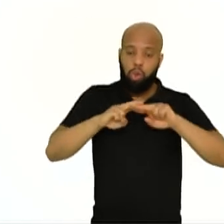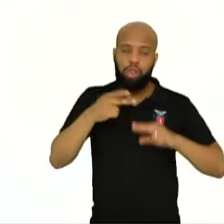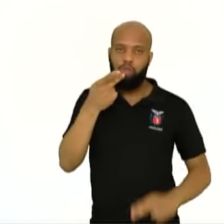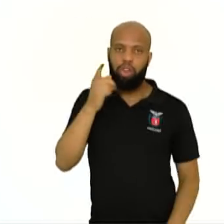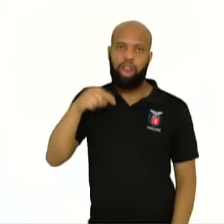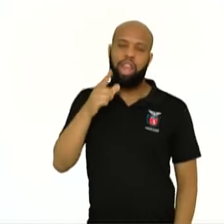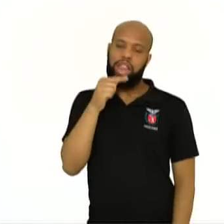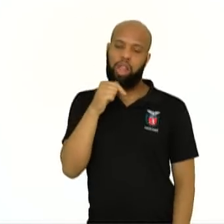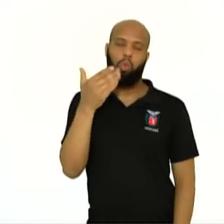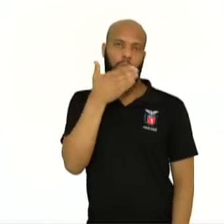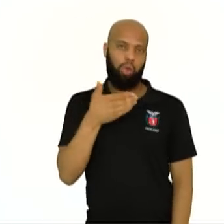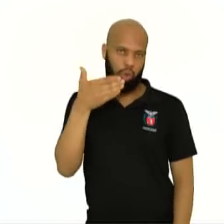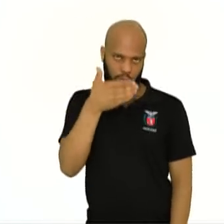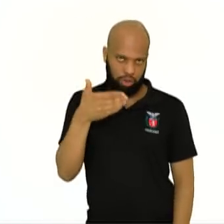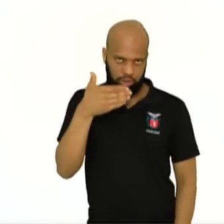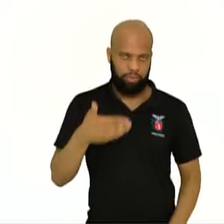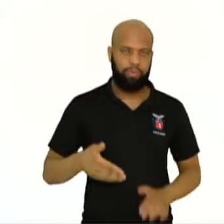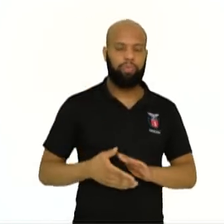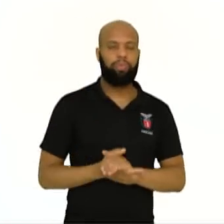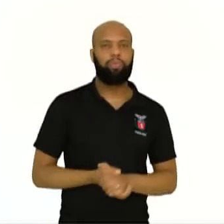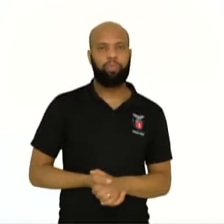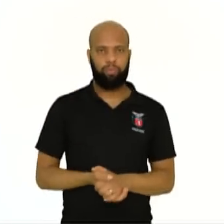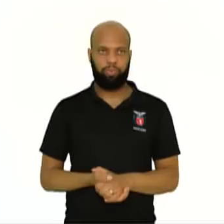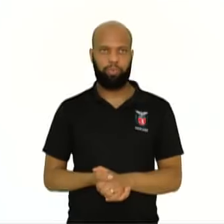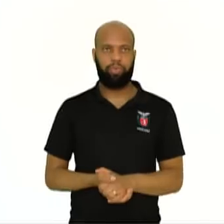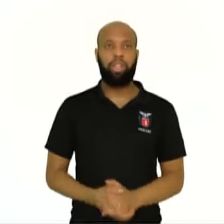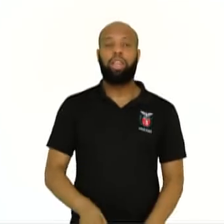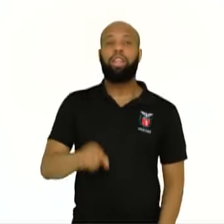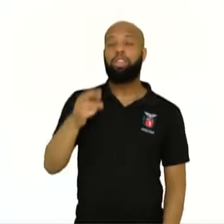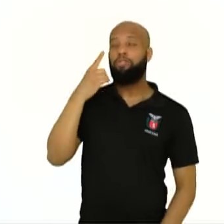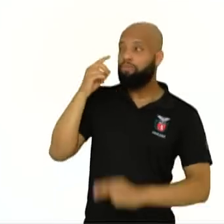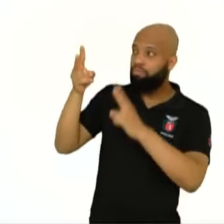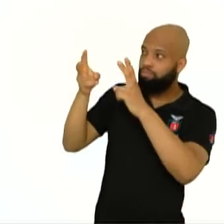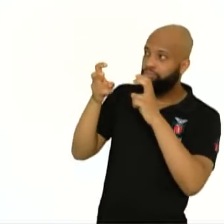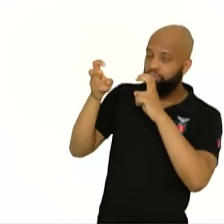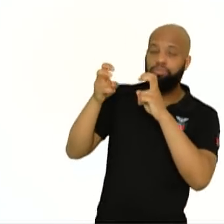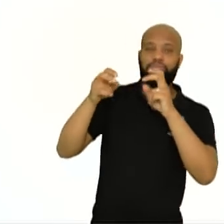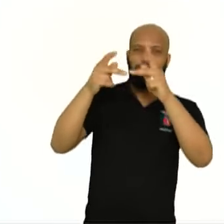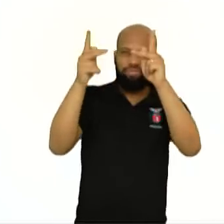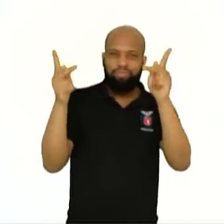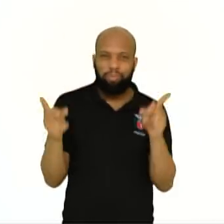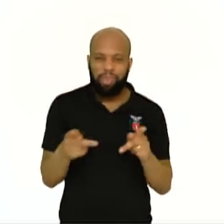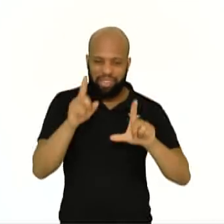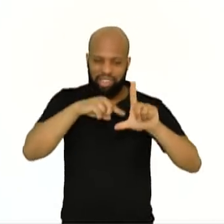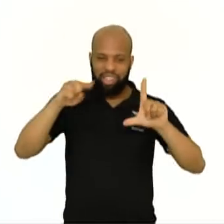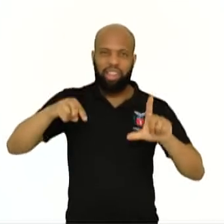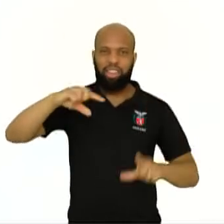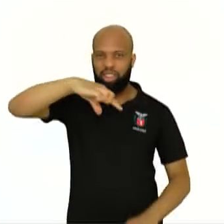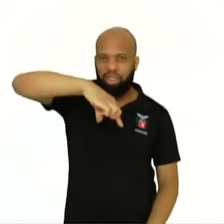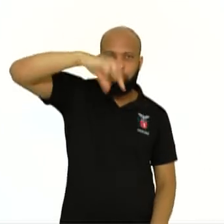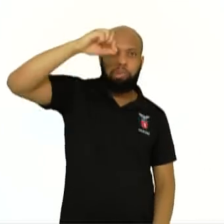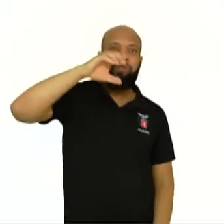gente sempre alerta e sempre fala. Nós temos que preservar, nós temos que